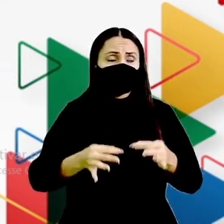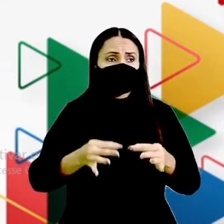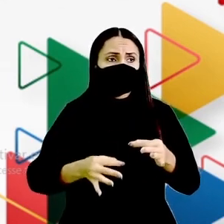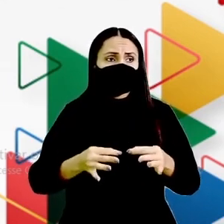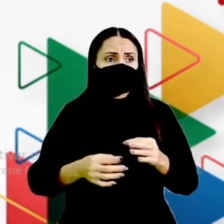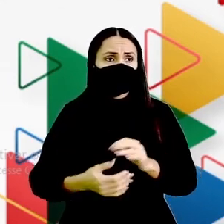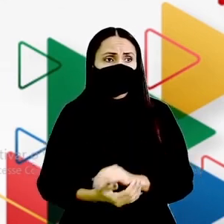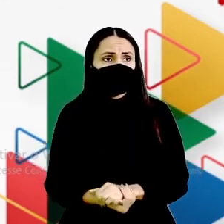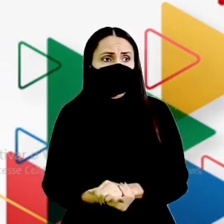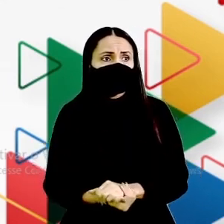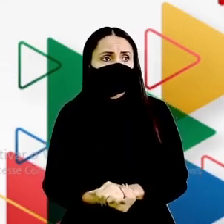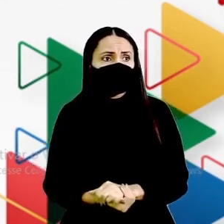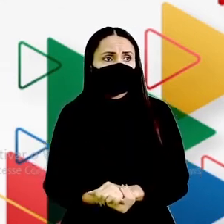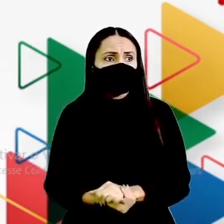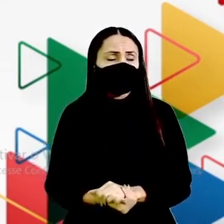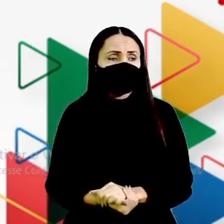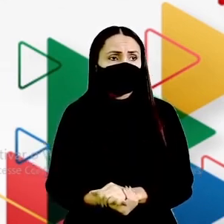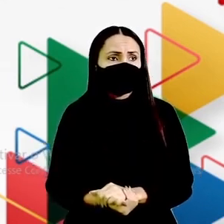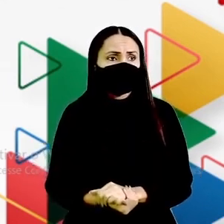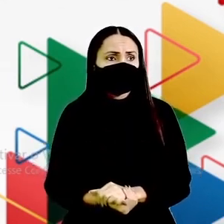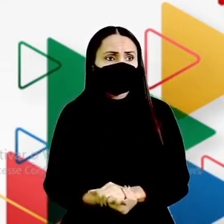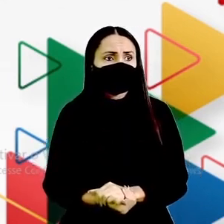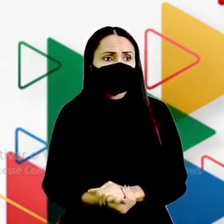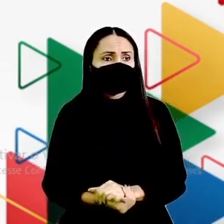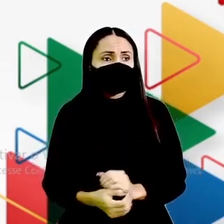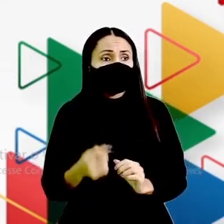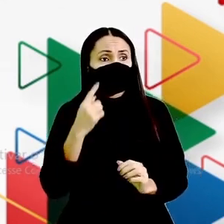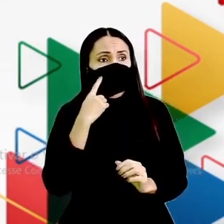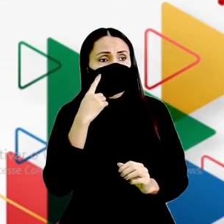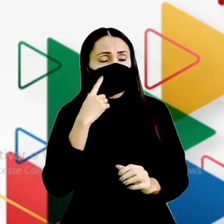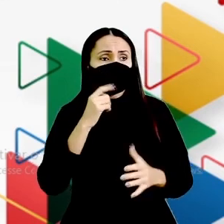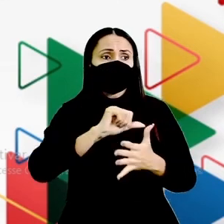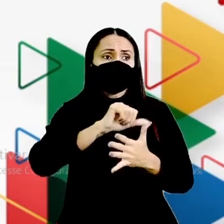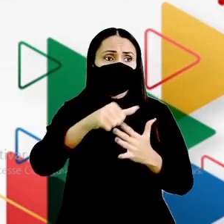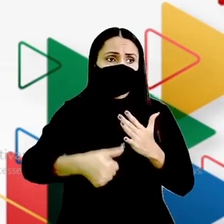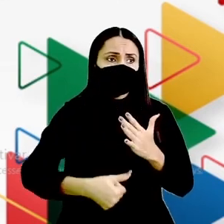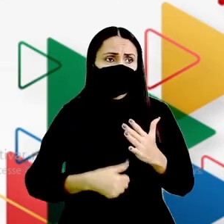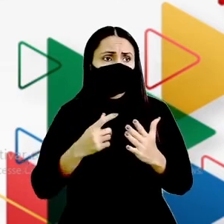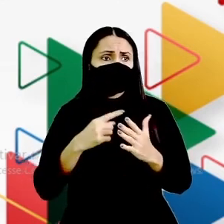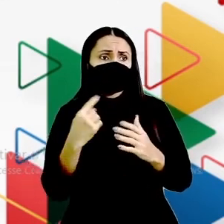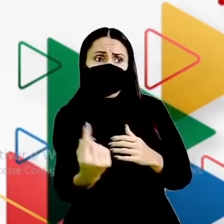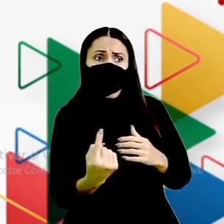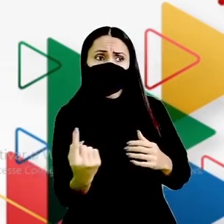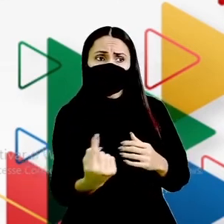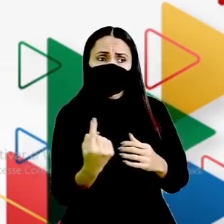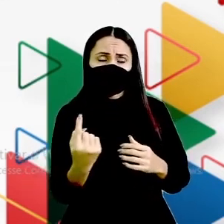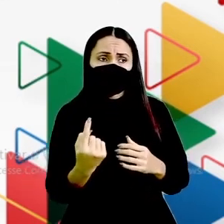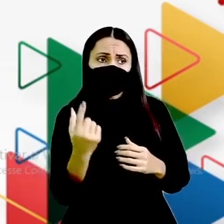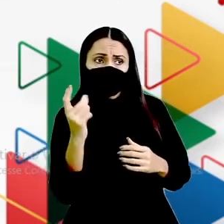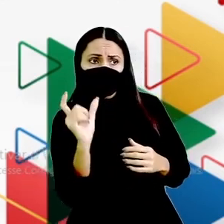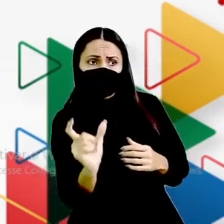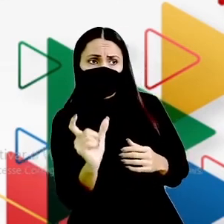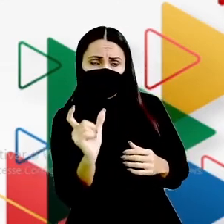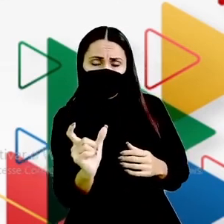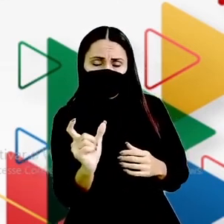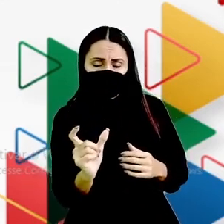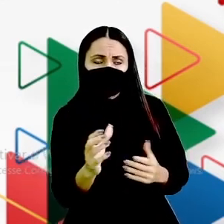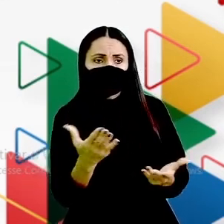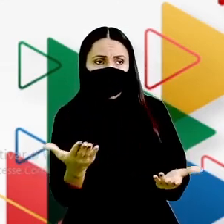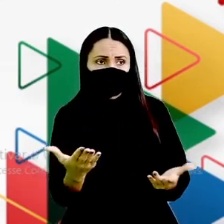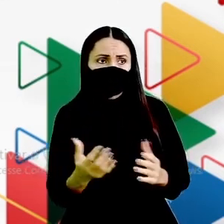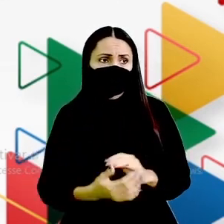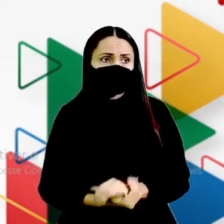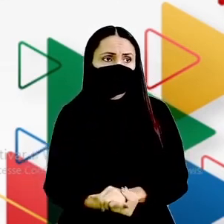uma semivogal, né? É uma vogal. Então ele está sozinho, isolado naquela sílaba. Ele constitui uma sílaba. A palavra